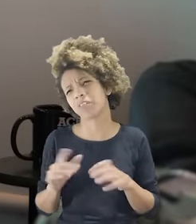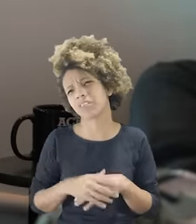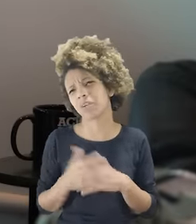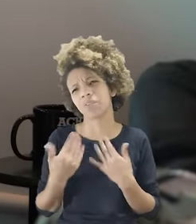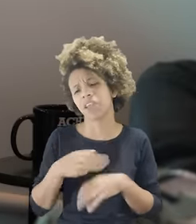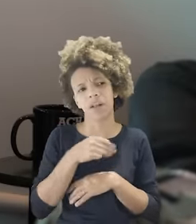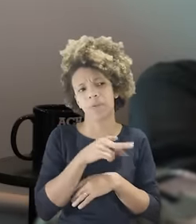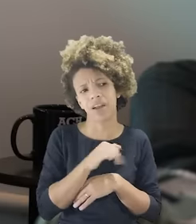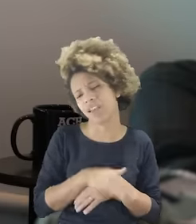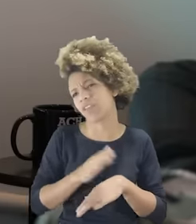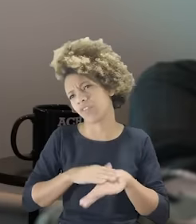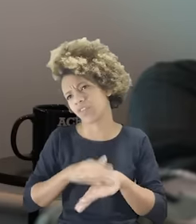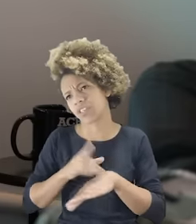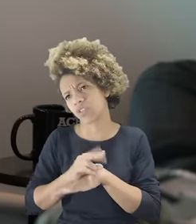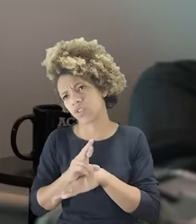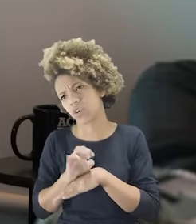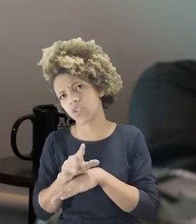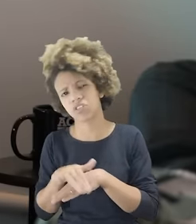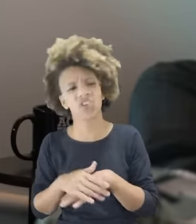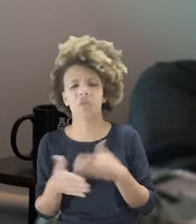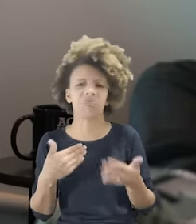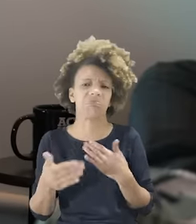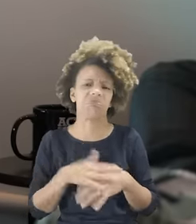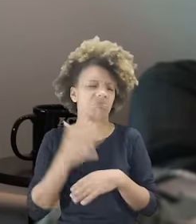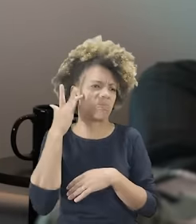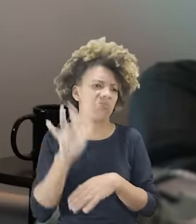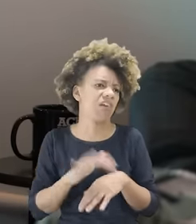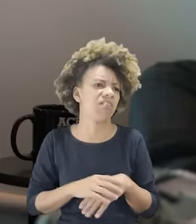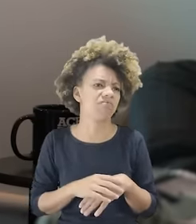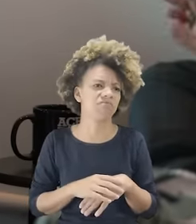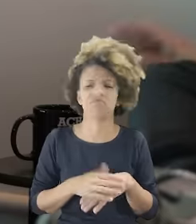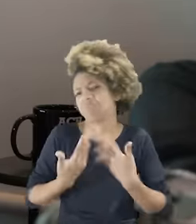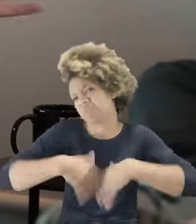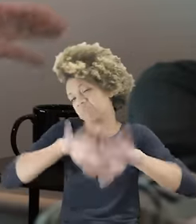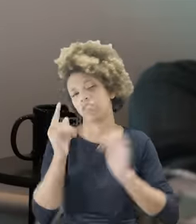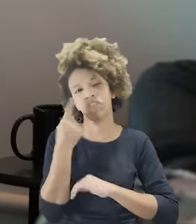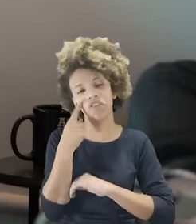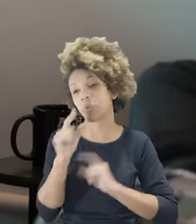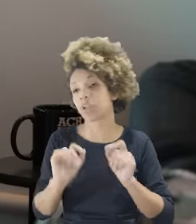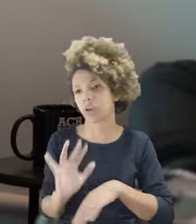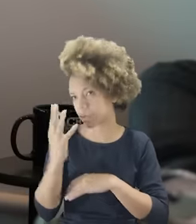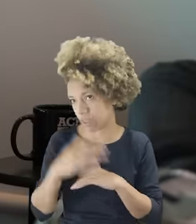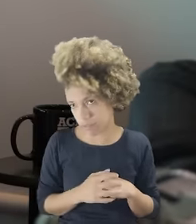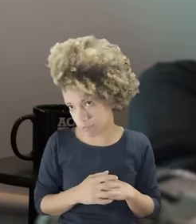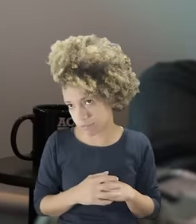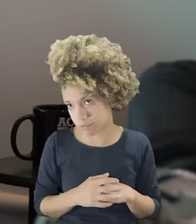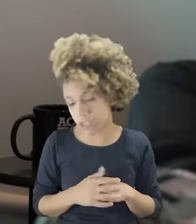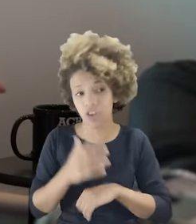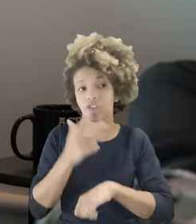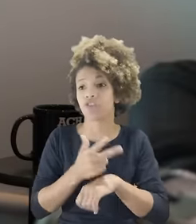eu vou mas eu não quero fazer sua Marlene eu vou fazer a Rosângela ele disse mas o que que a gente vai falar não sei eu vou sabe jogar na fogueira aí vamos ver o que